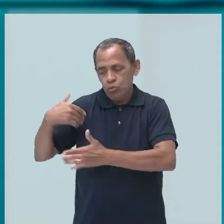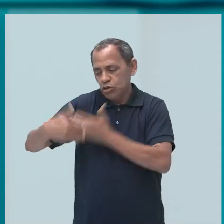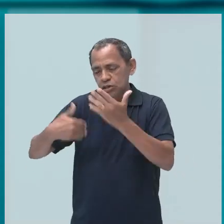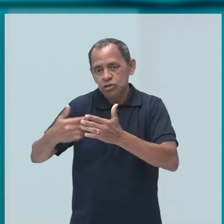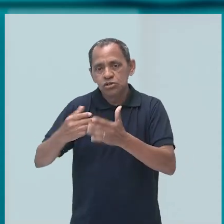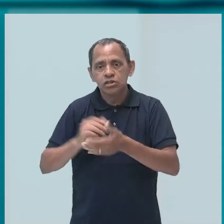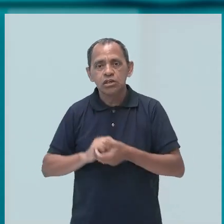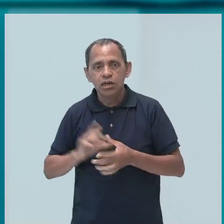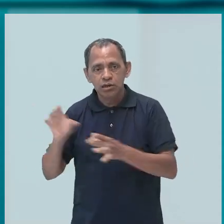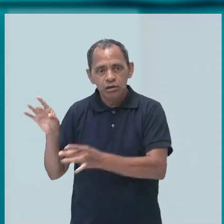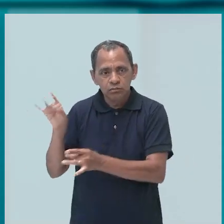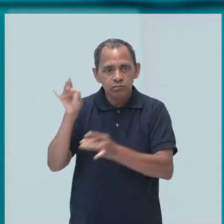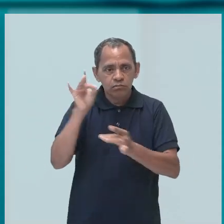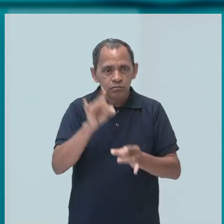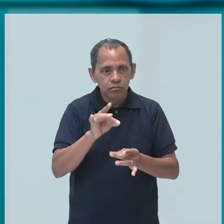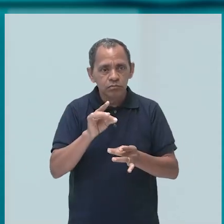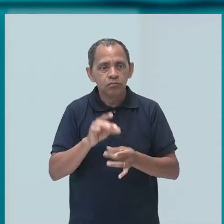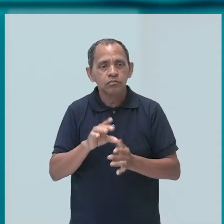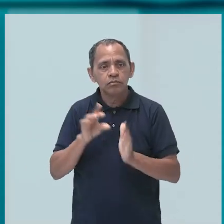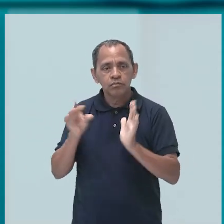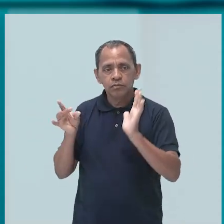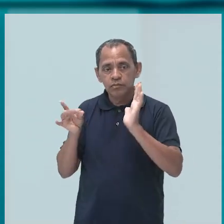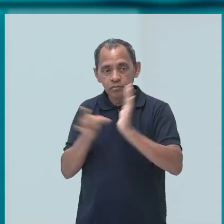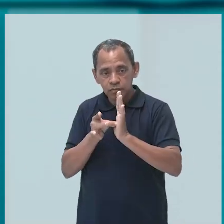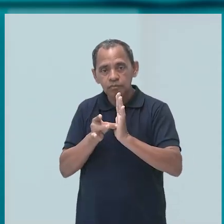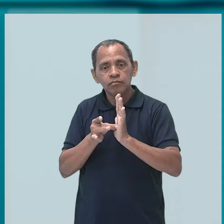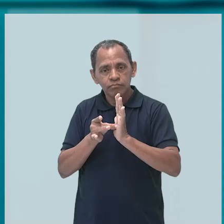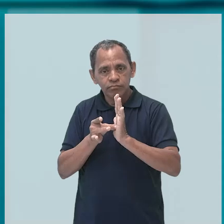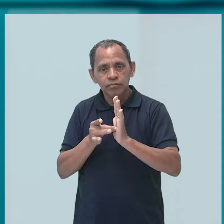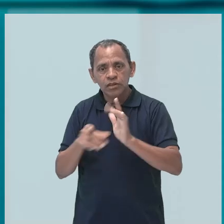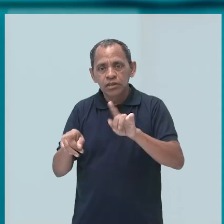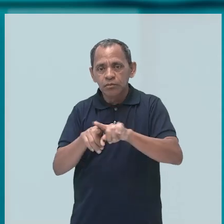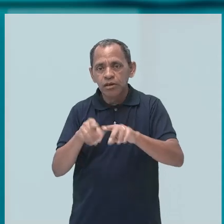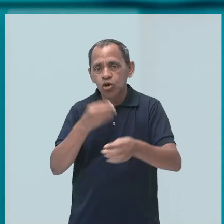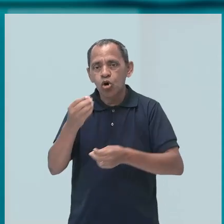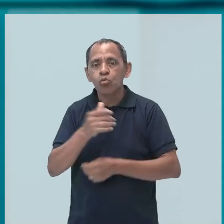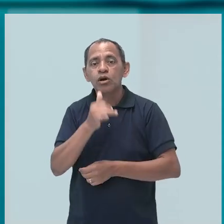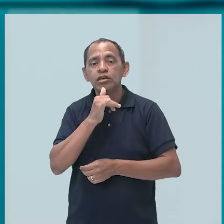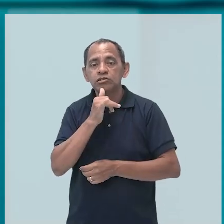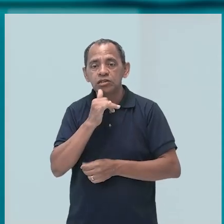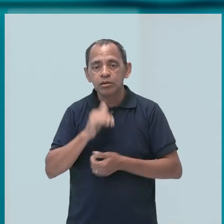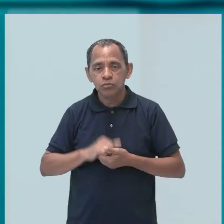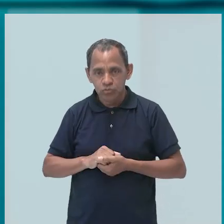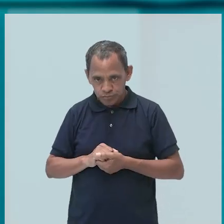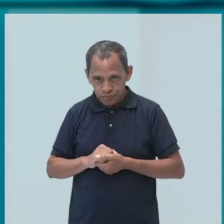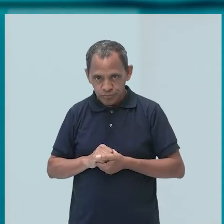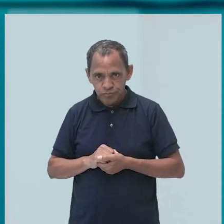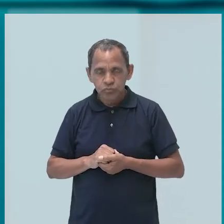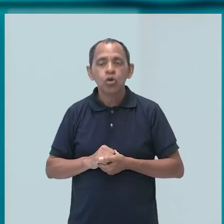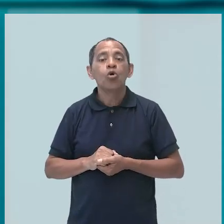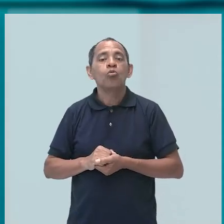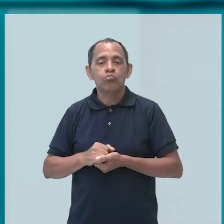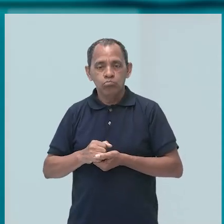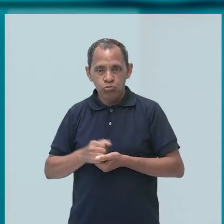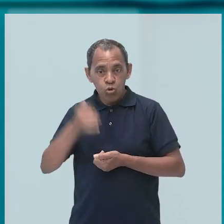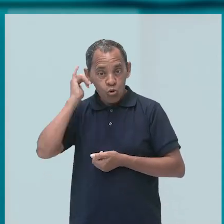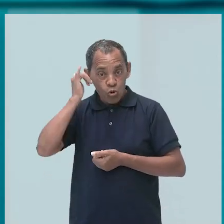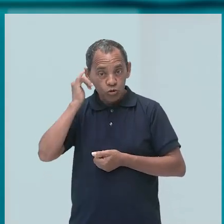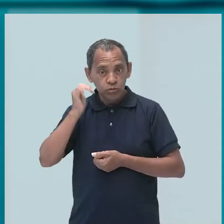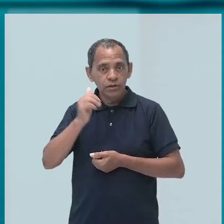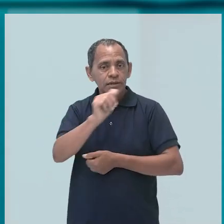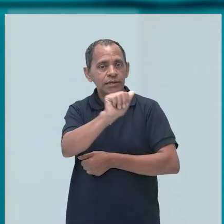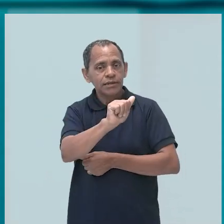estes contos Alameda, do livro Alameda, que nós observamos aí como exemplo o conto A Poda, ok? Então, assim, a gente observa